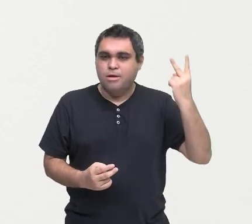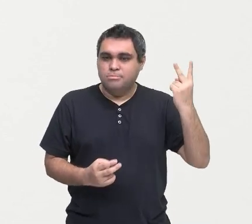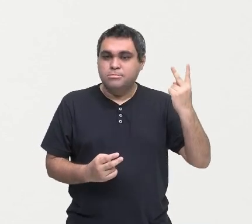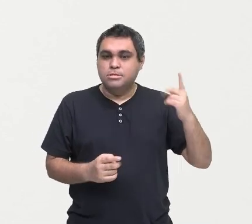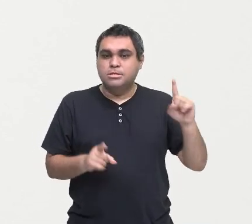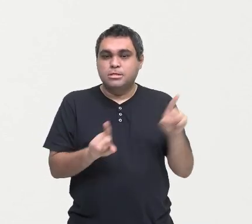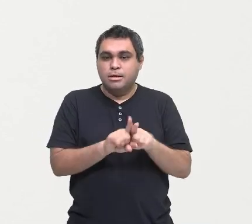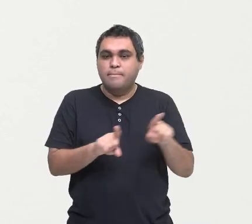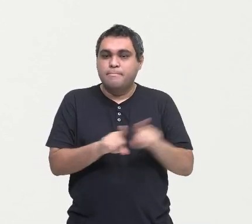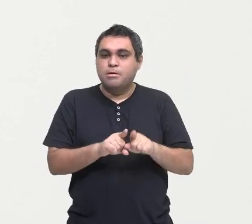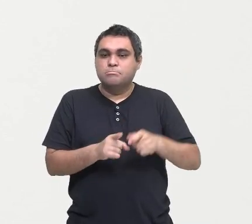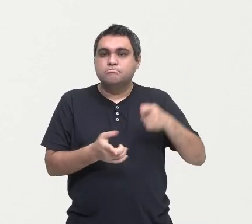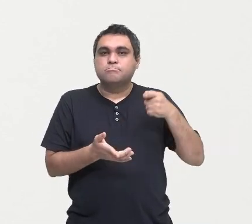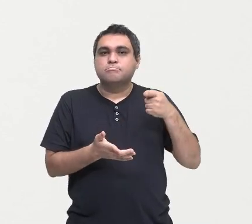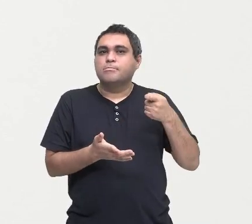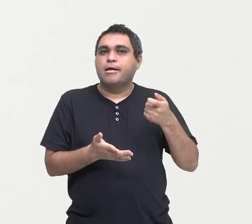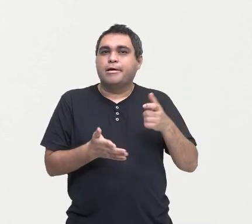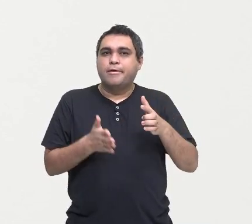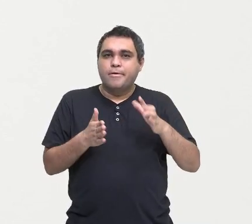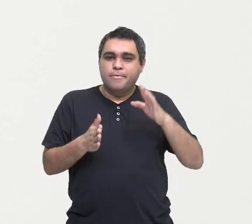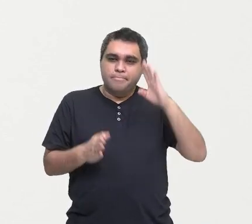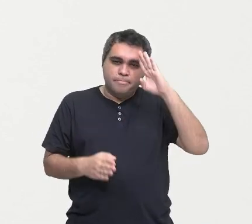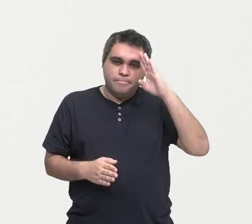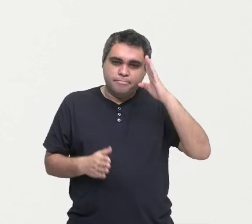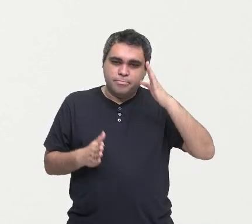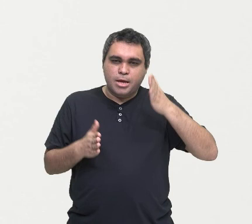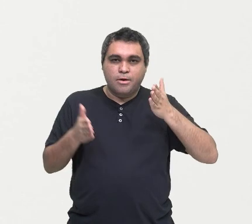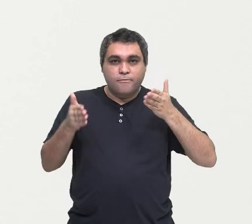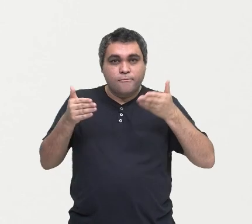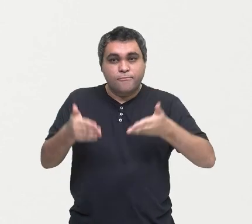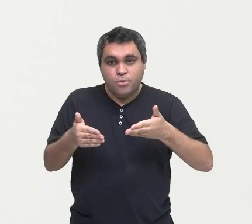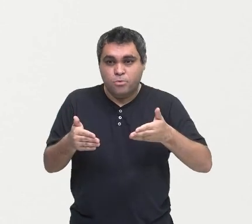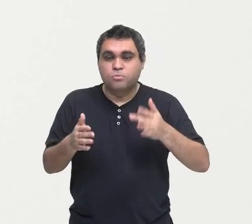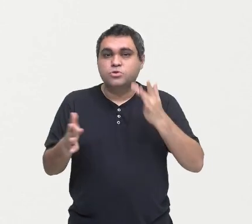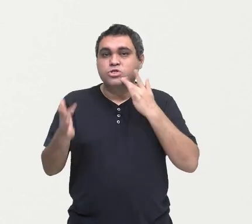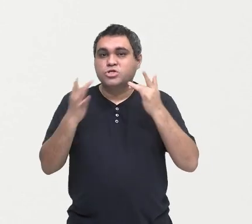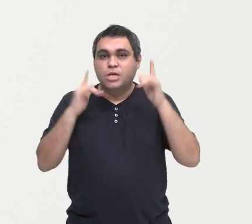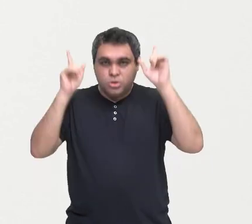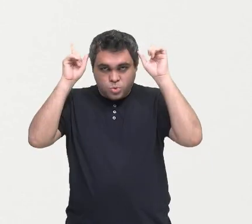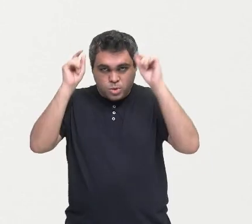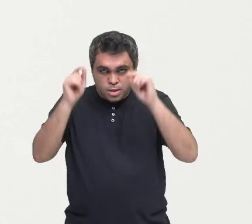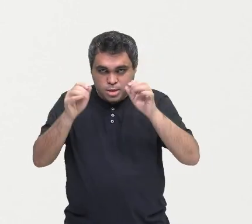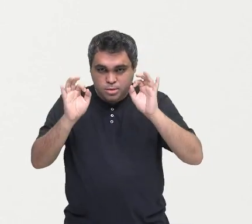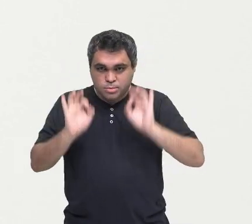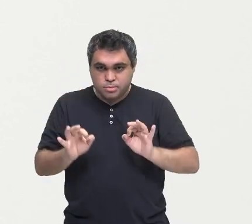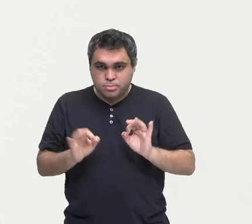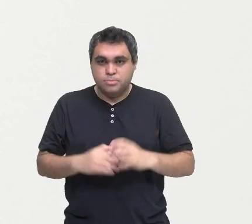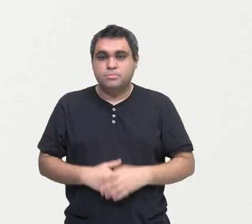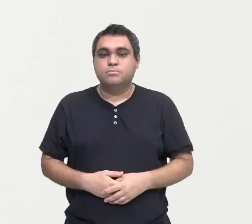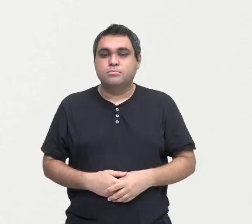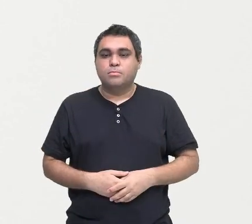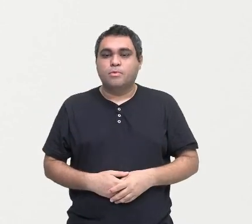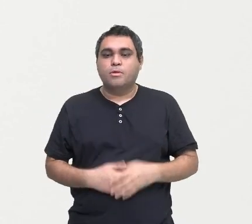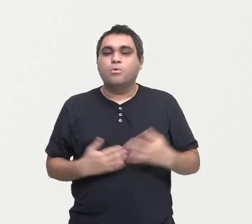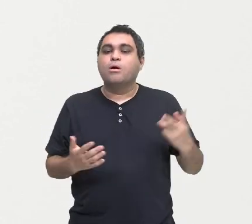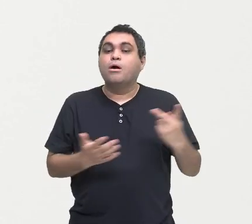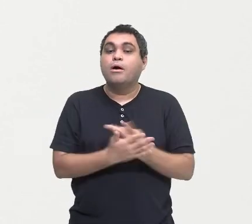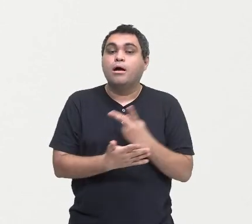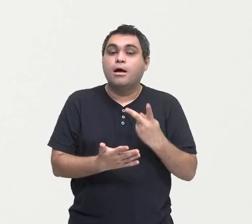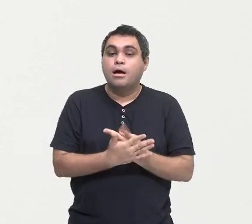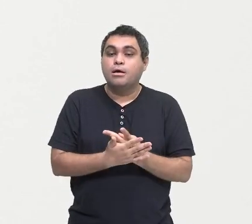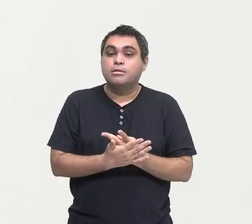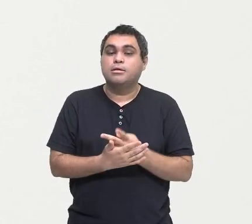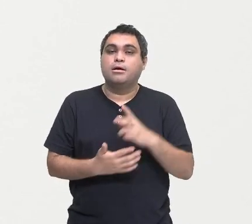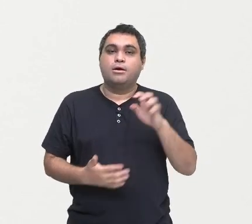nós já temos algo diferente, não é isso? Então, vamos lá. Então, a resposta incorreta é essa letra E,